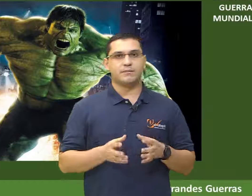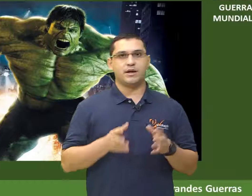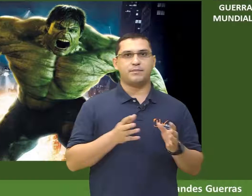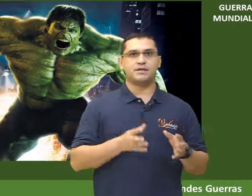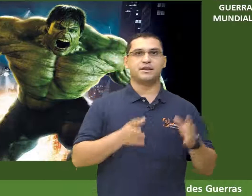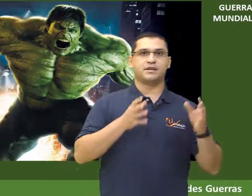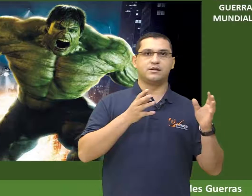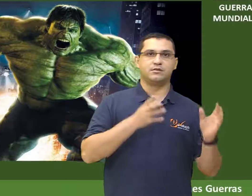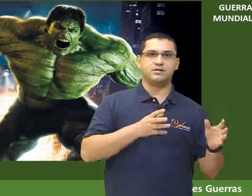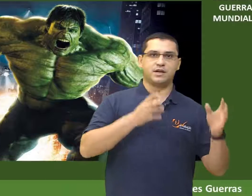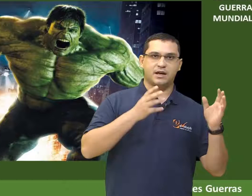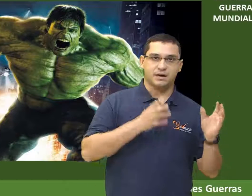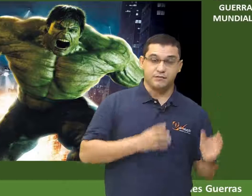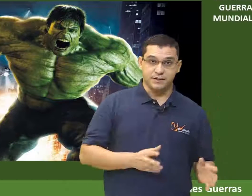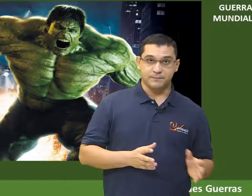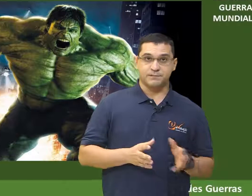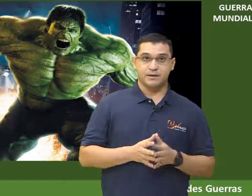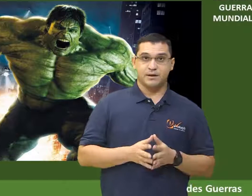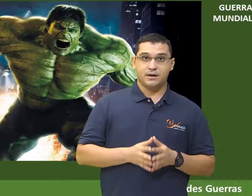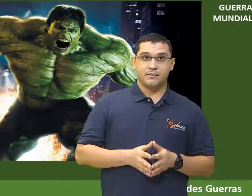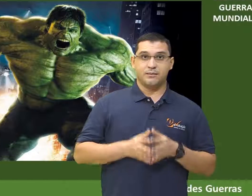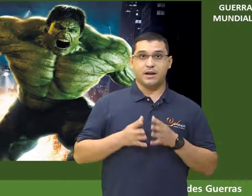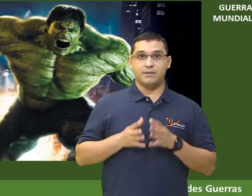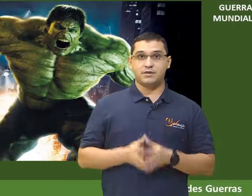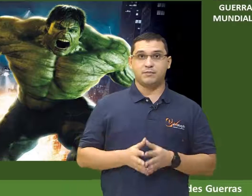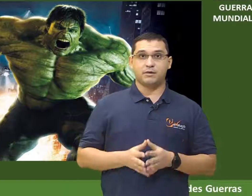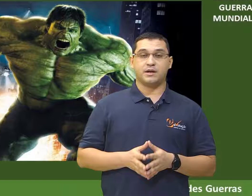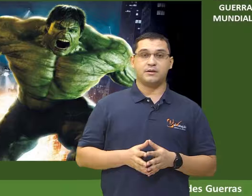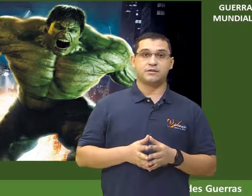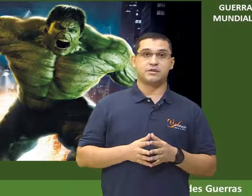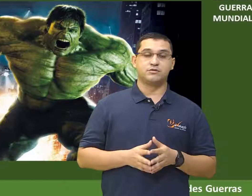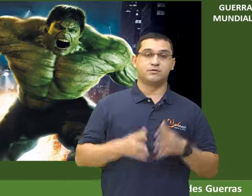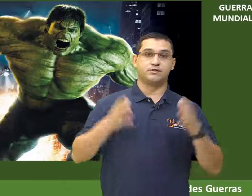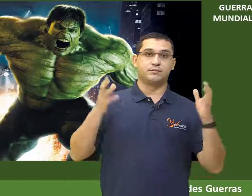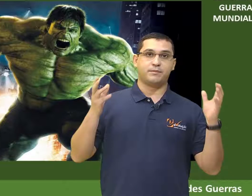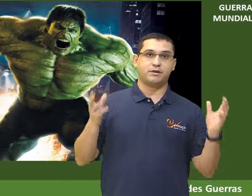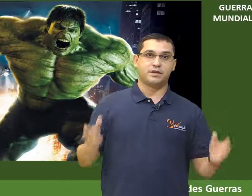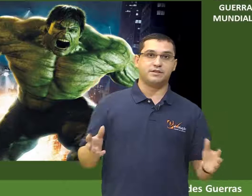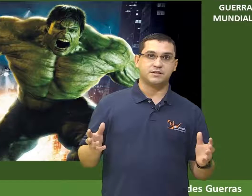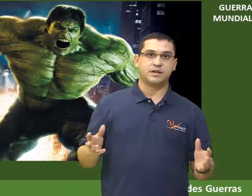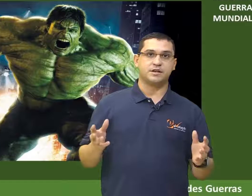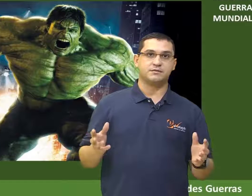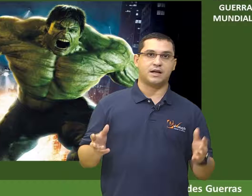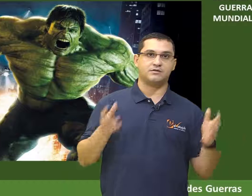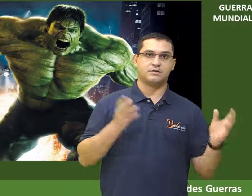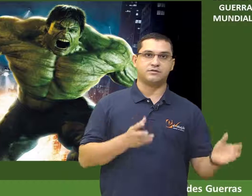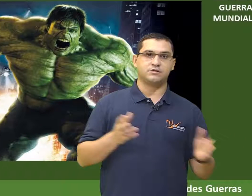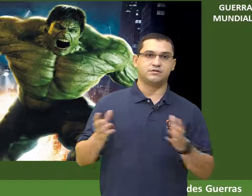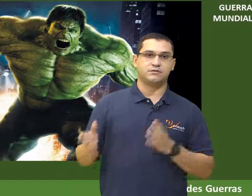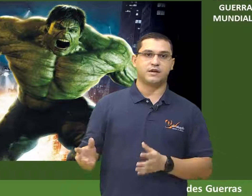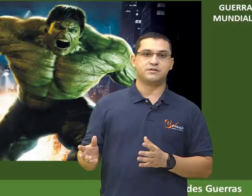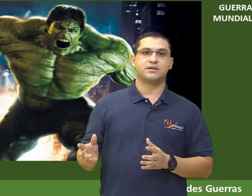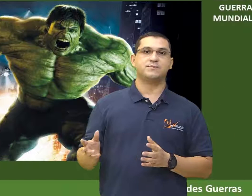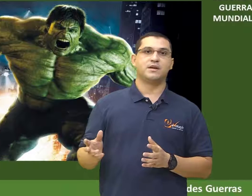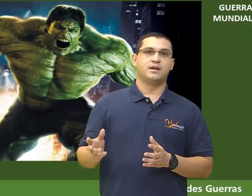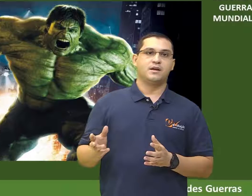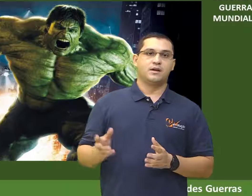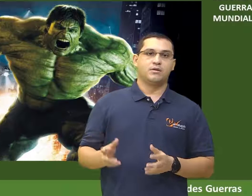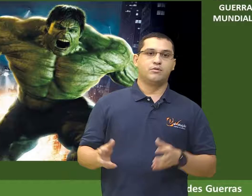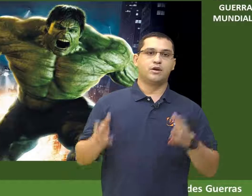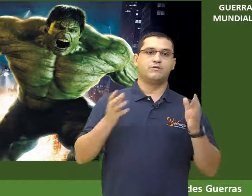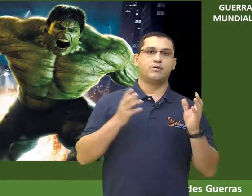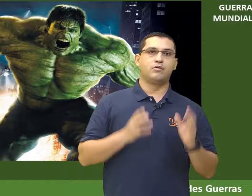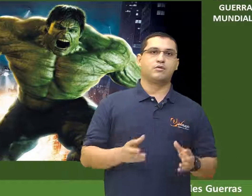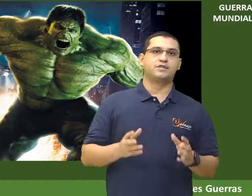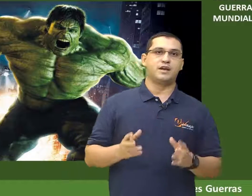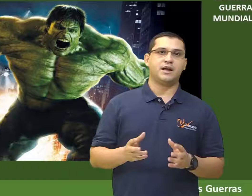Hulk também representa a ideologia da Guerra Fria. Primeiramente porque nós temos duas superpotências ali, Estados Unidos e União Soviética.